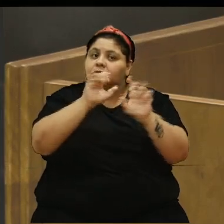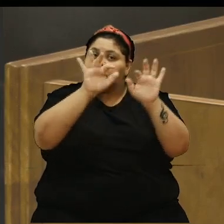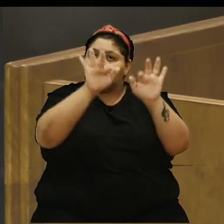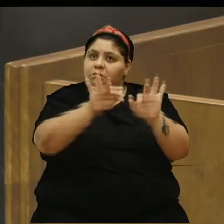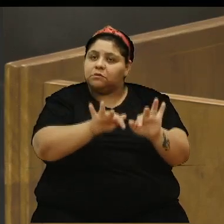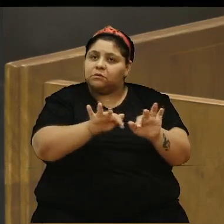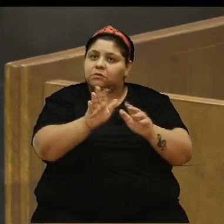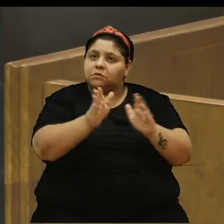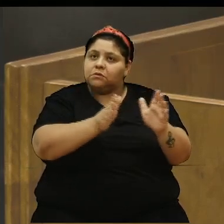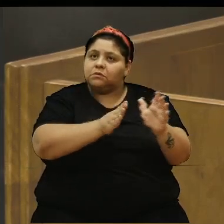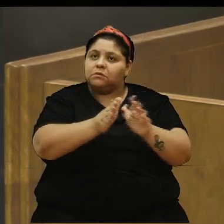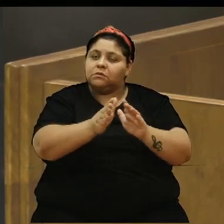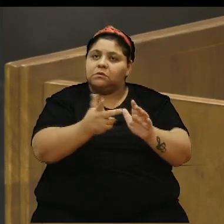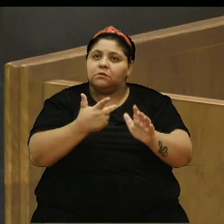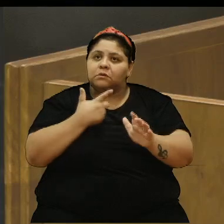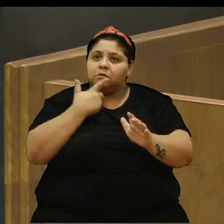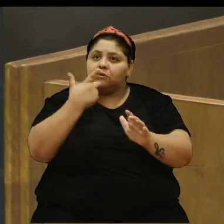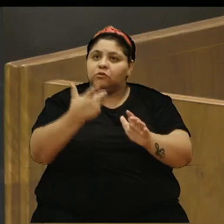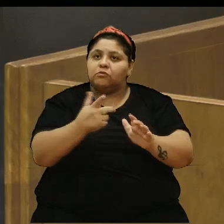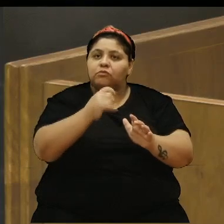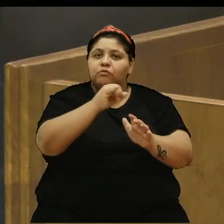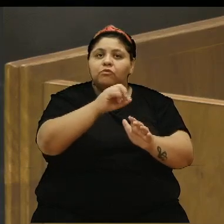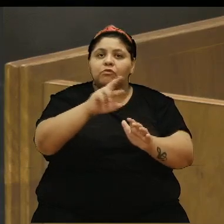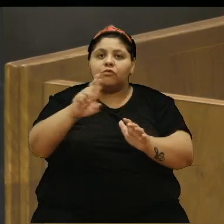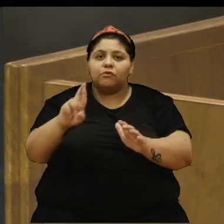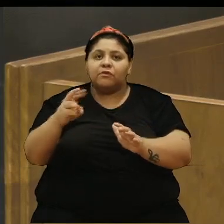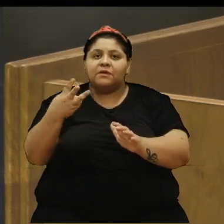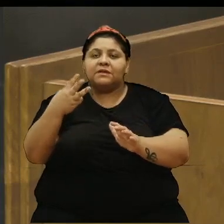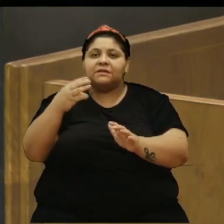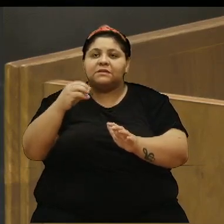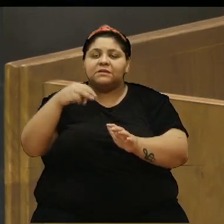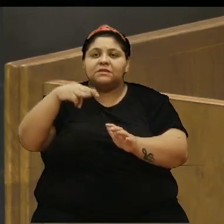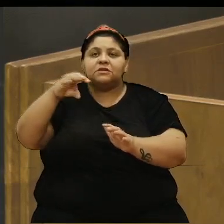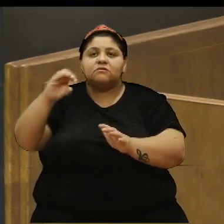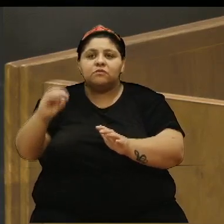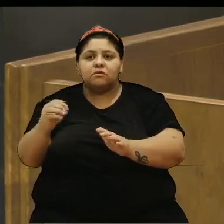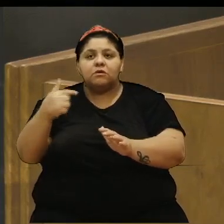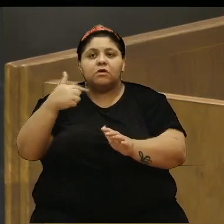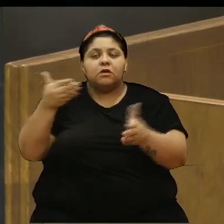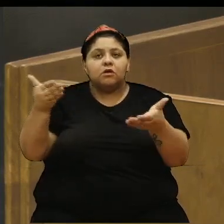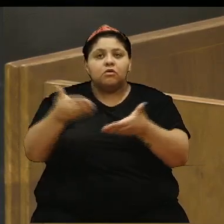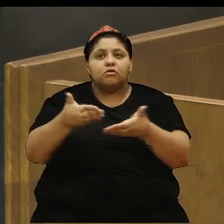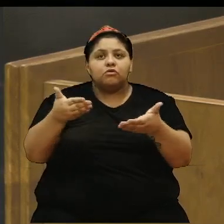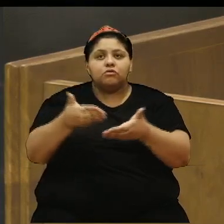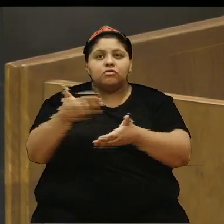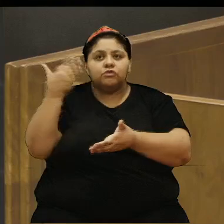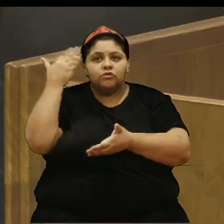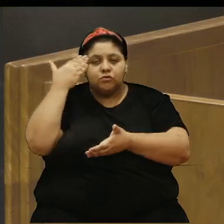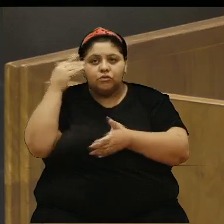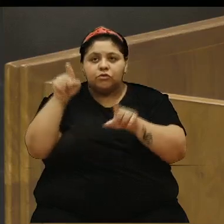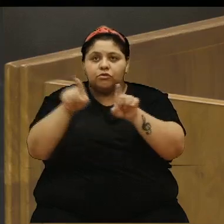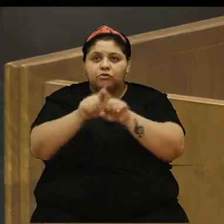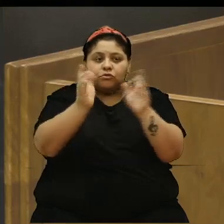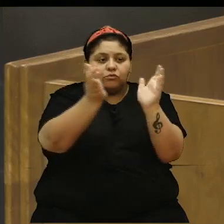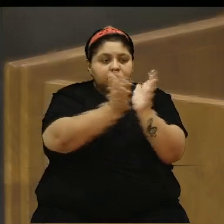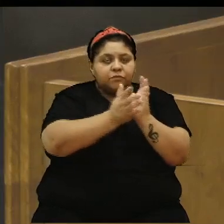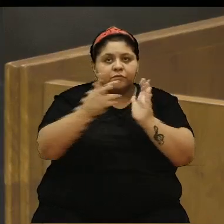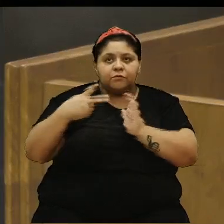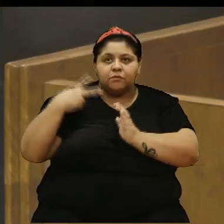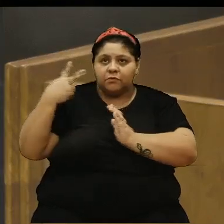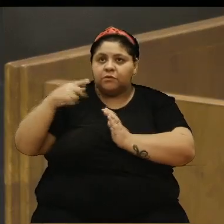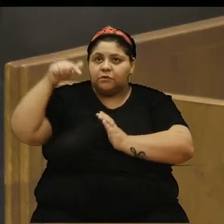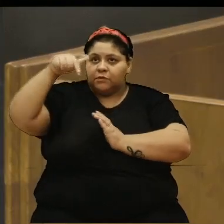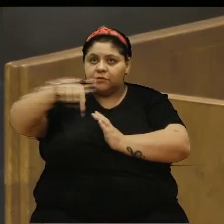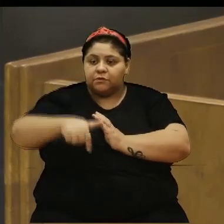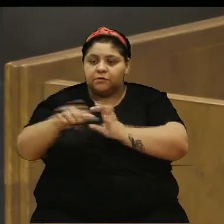do prazo da declaração do imposto de renda, que é 30 de maio. E aí eu quero saber, inclusive dos colegas vereadores aqui, de quem